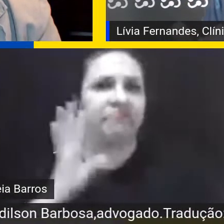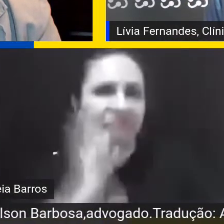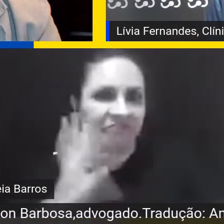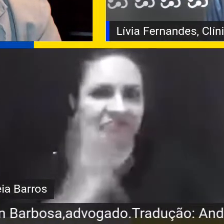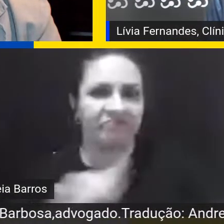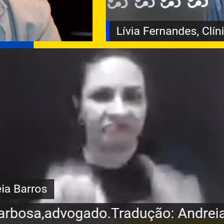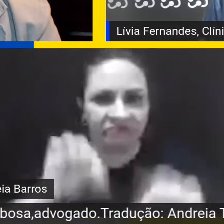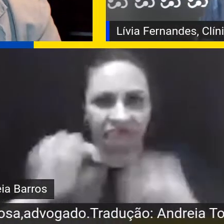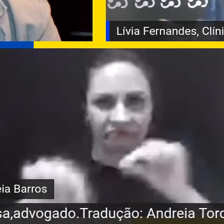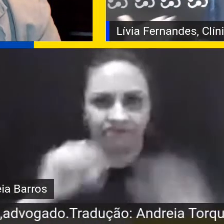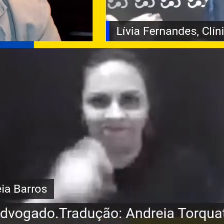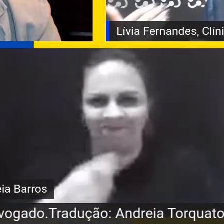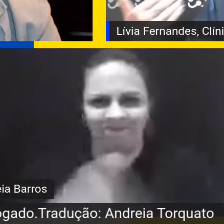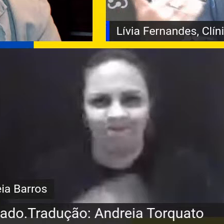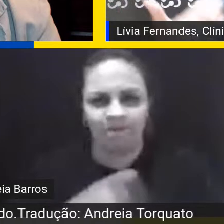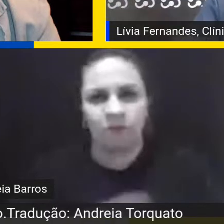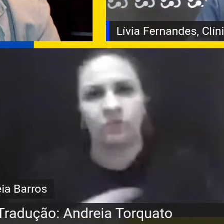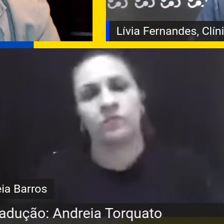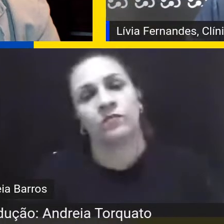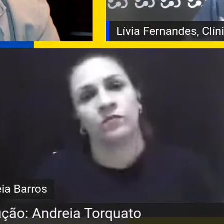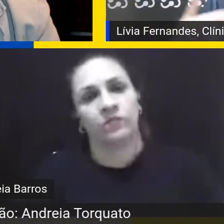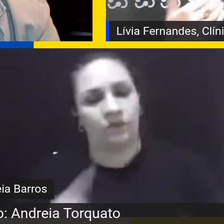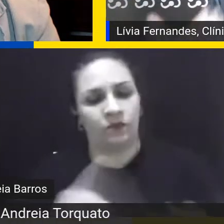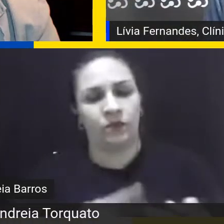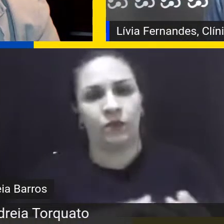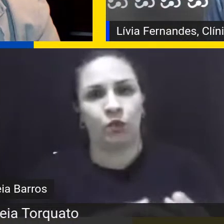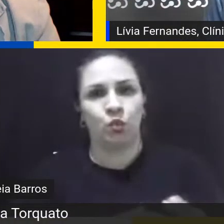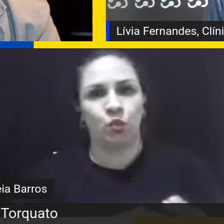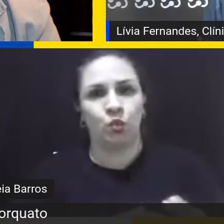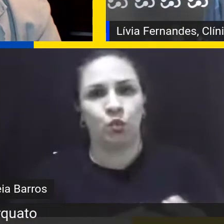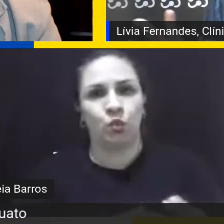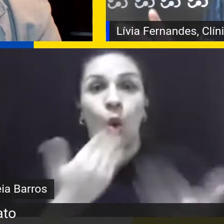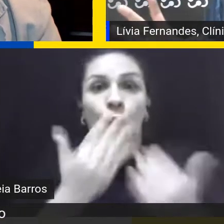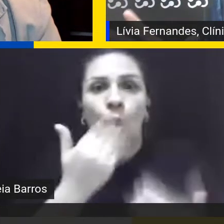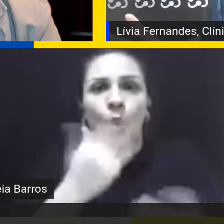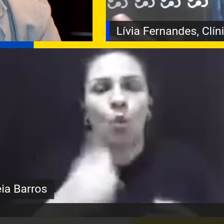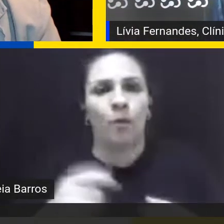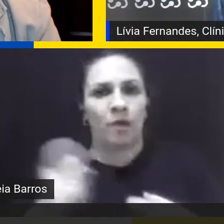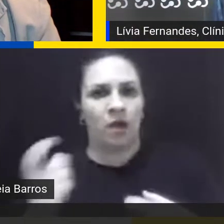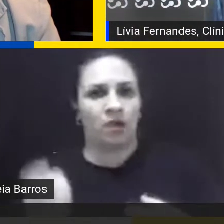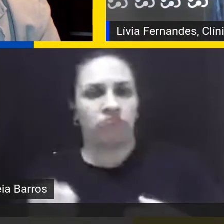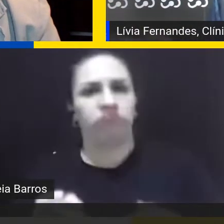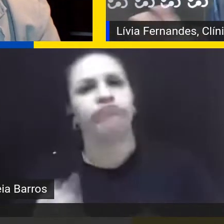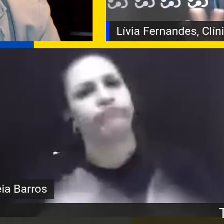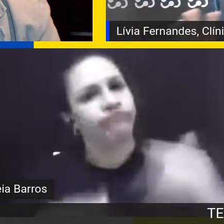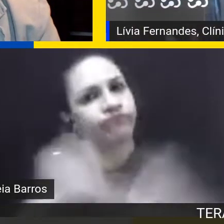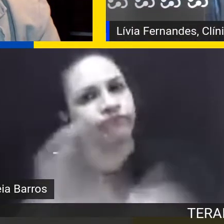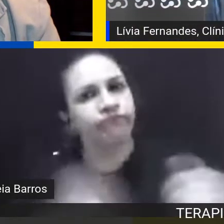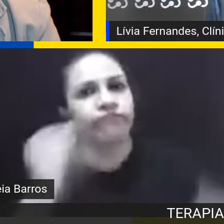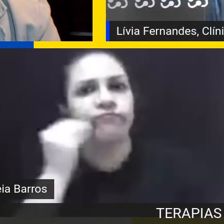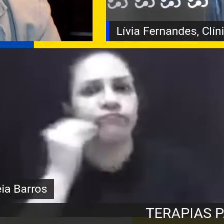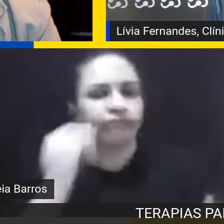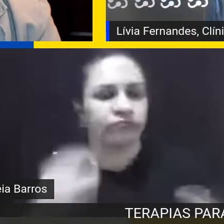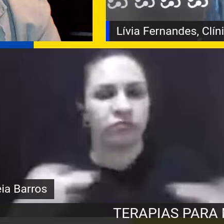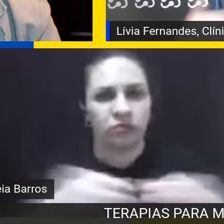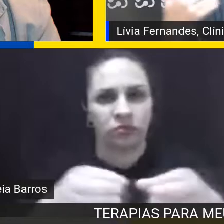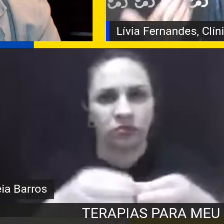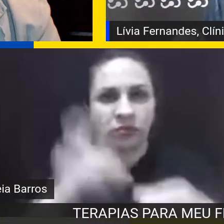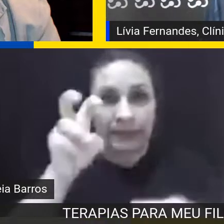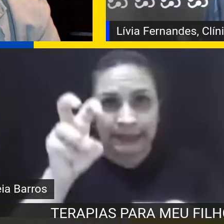seletividade bem importante. O nutricionista traz novos experimentos e eles, através de um grupinho com 5